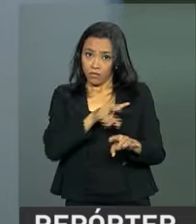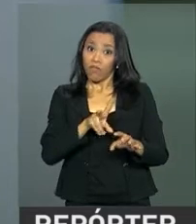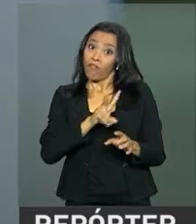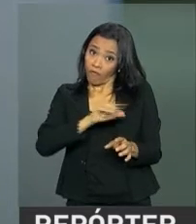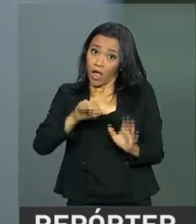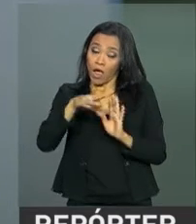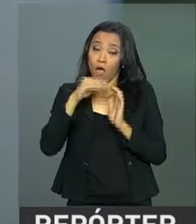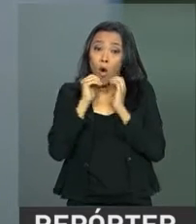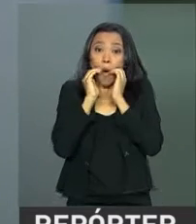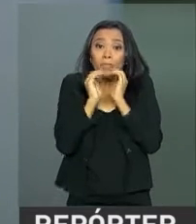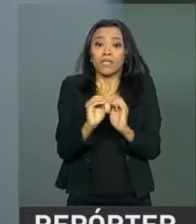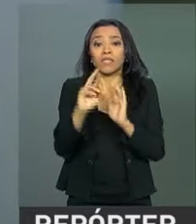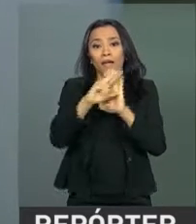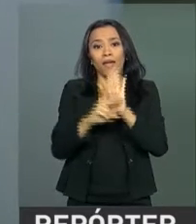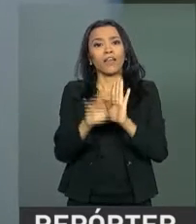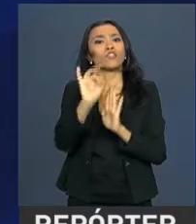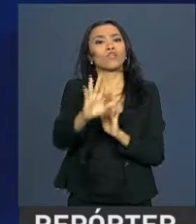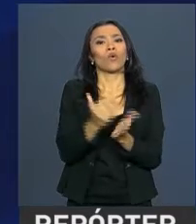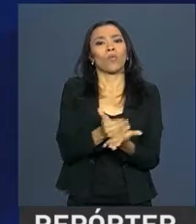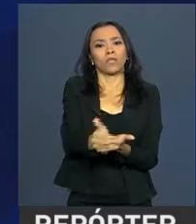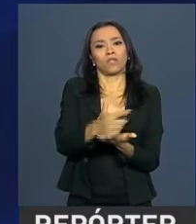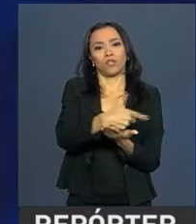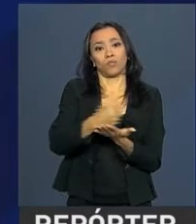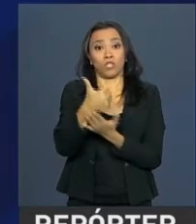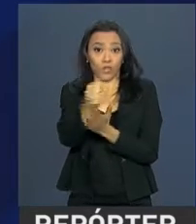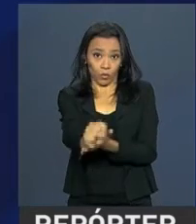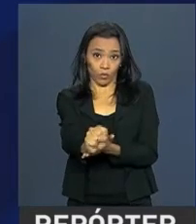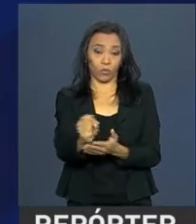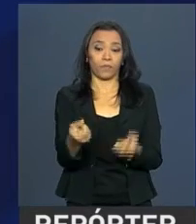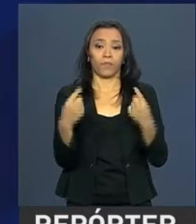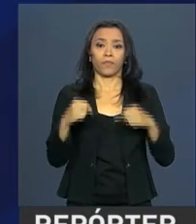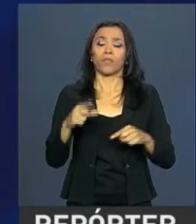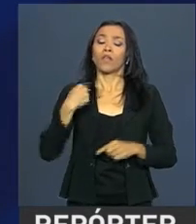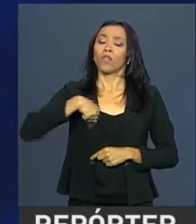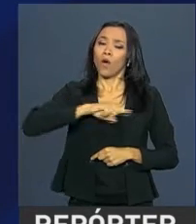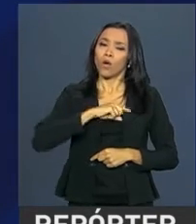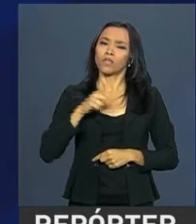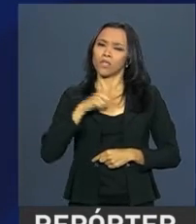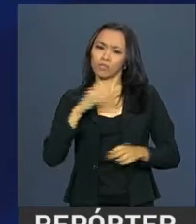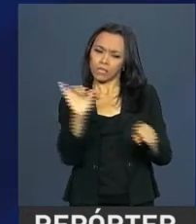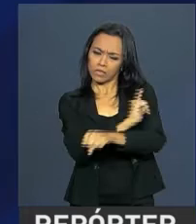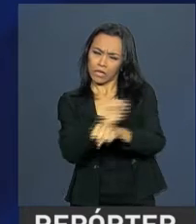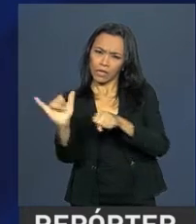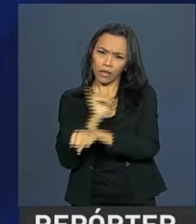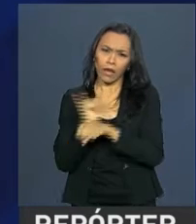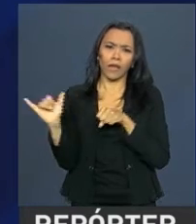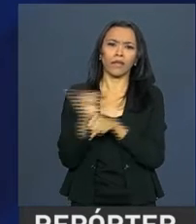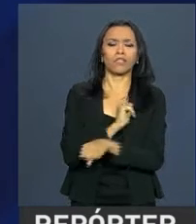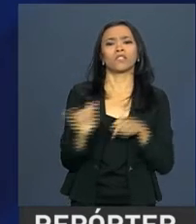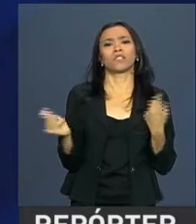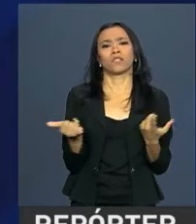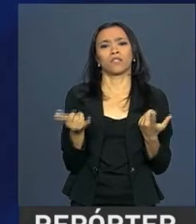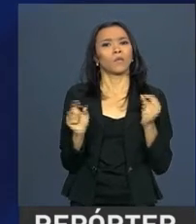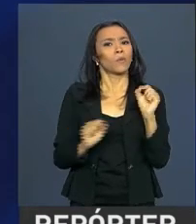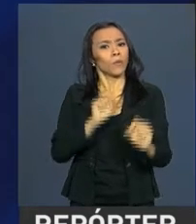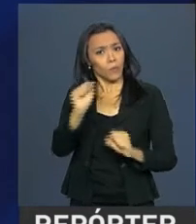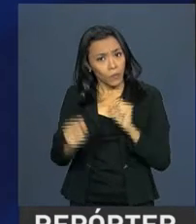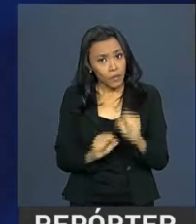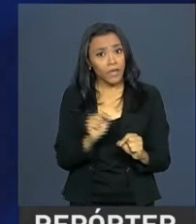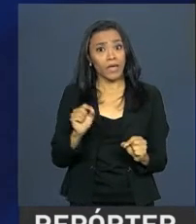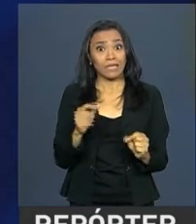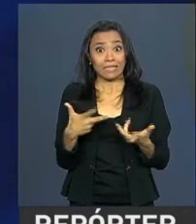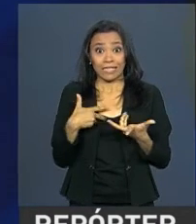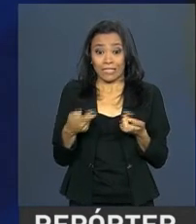regra a partir de 2018. Nós aqui estamos tomando algumas medidas, digamos assim, de um certo